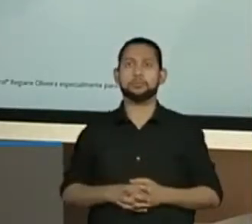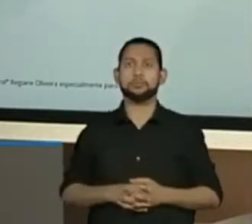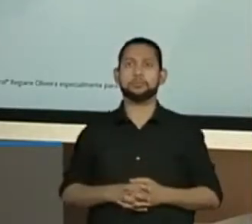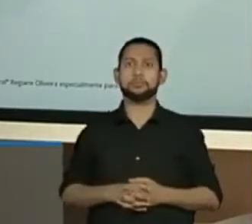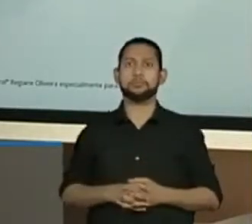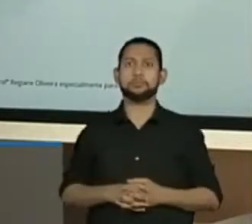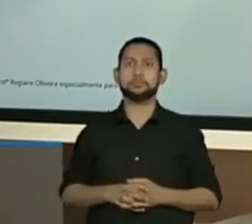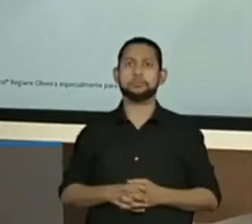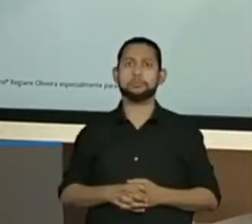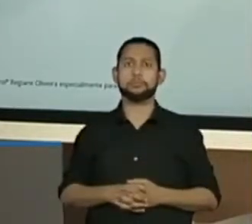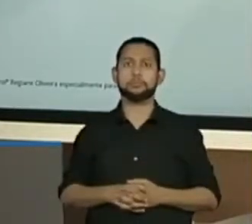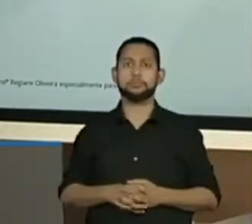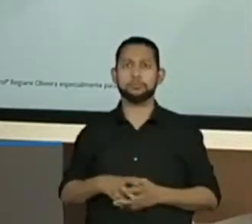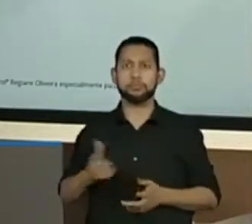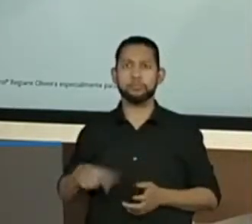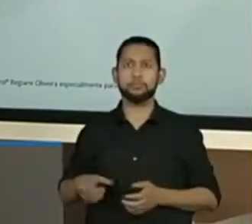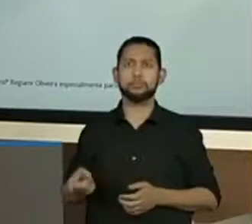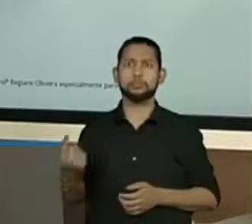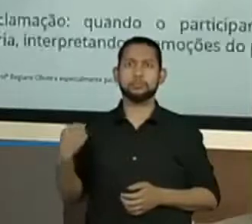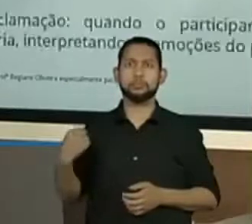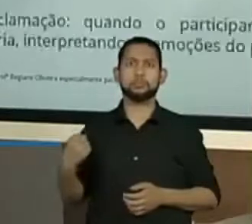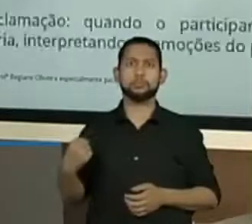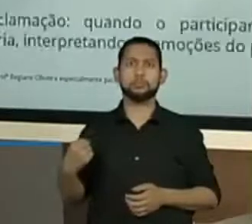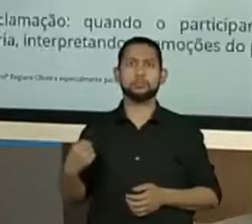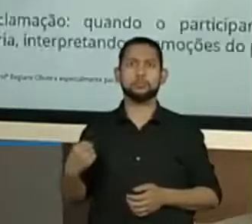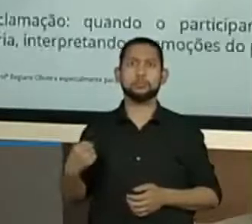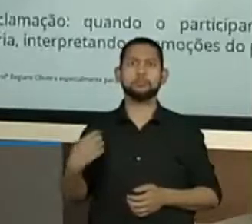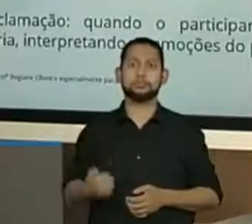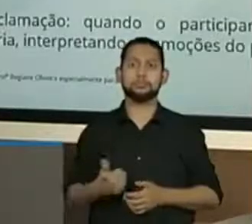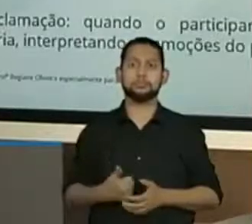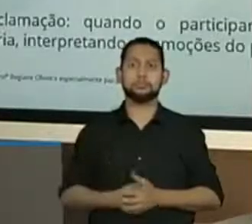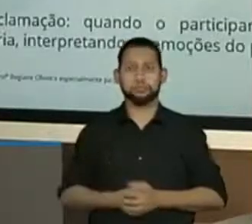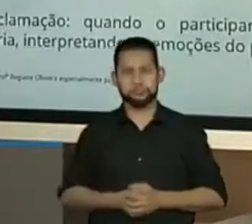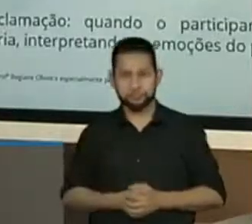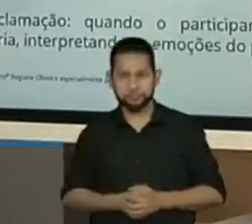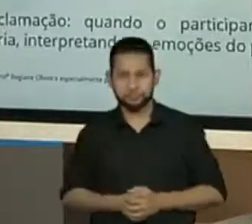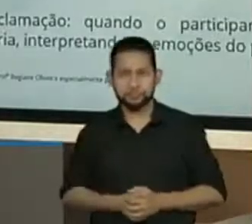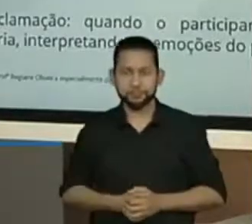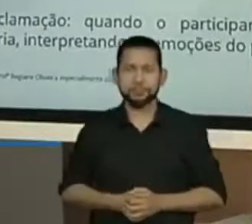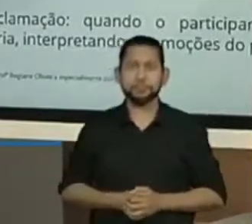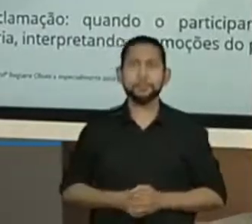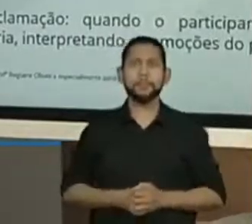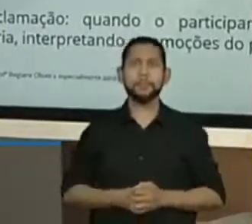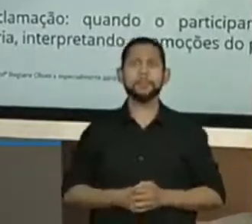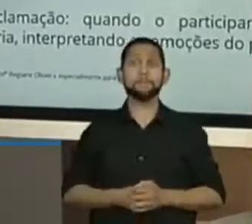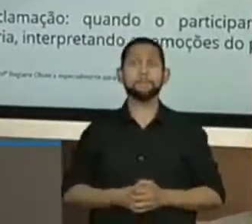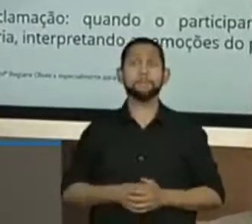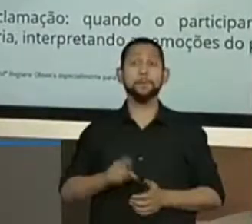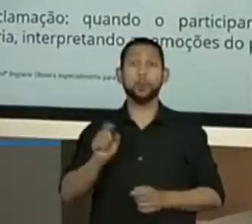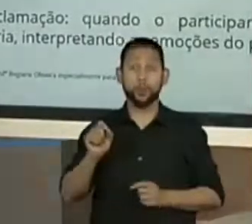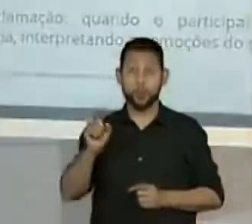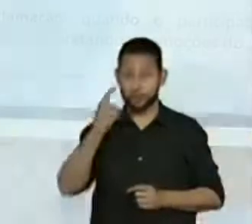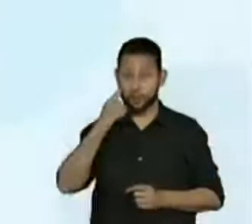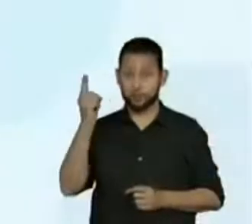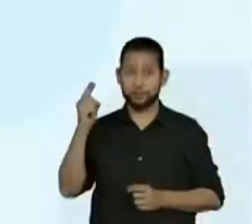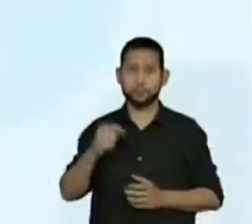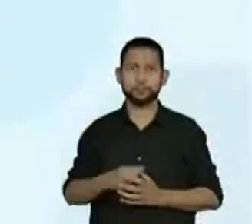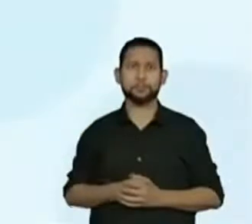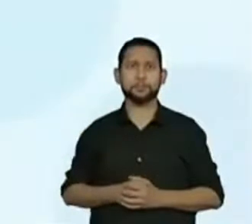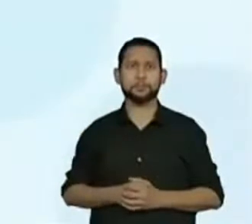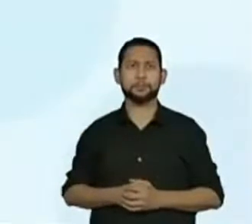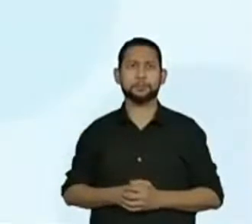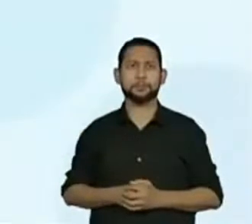um mais um e aqui quando a gente coloca como eu coloquei isso aqui ó